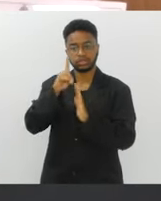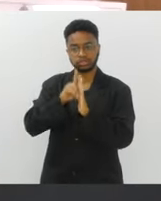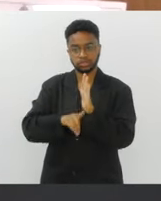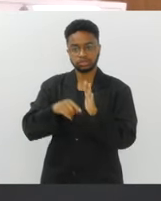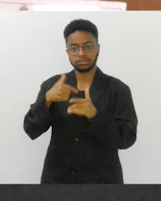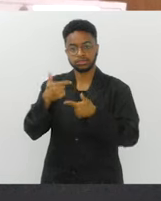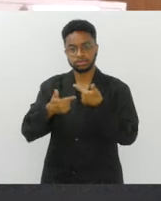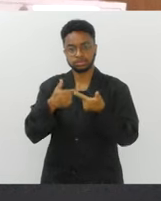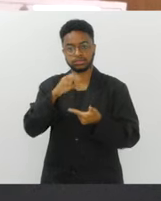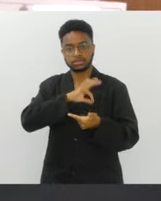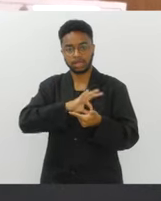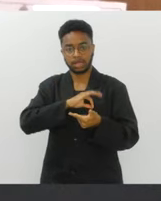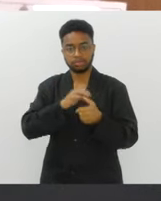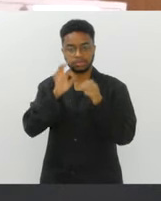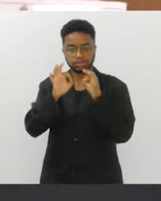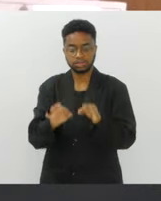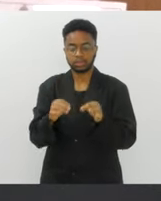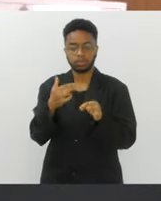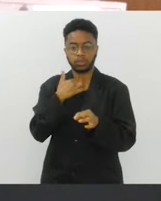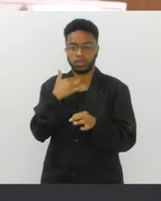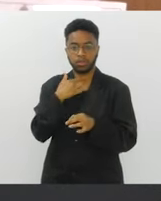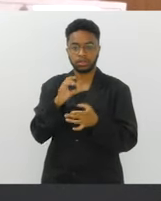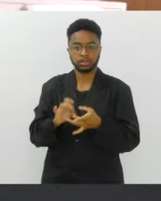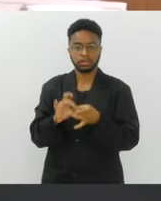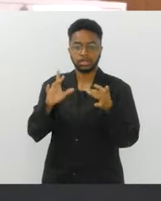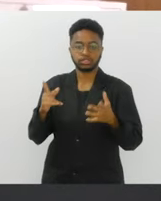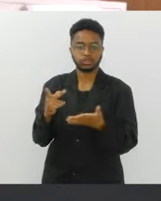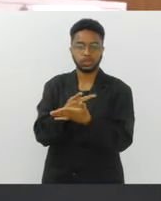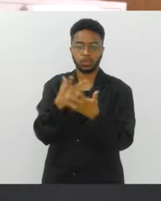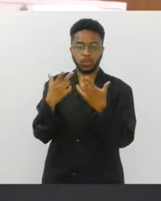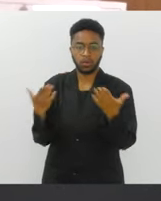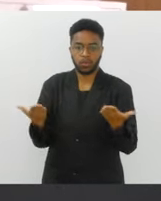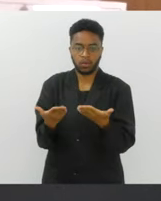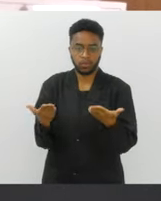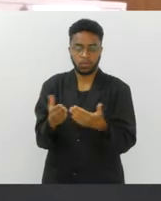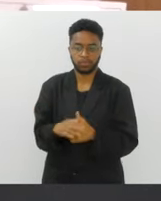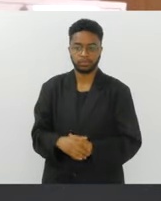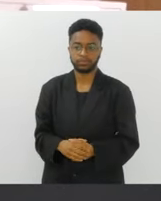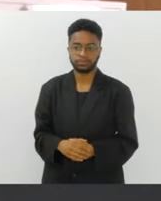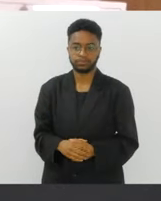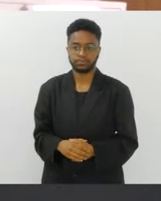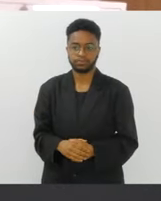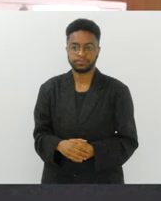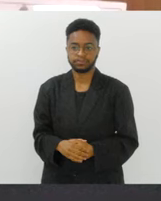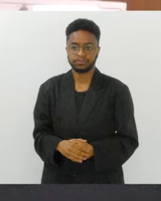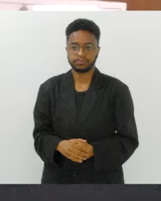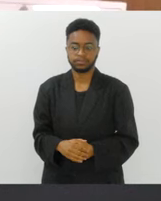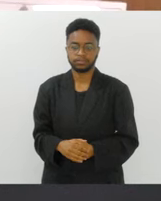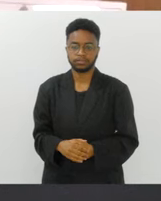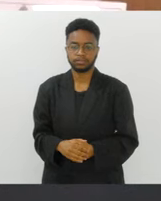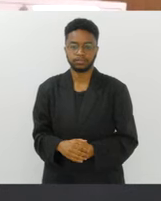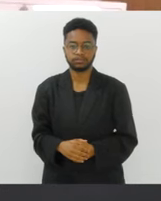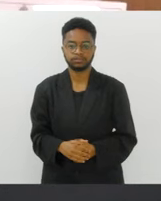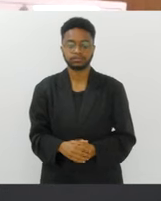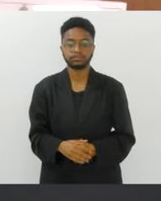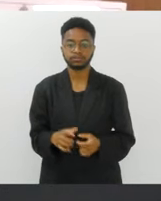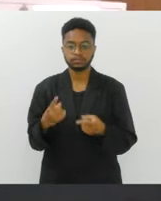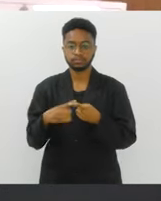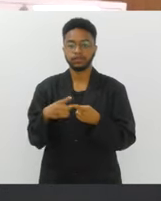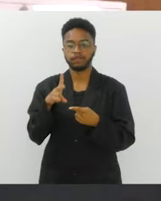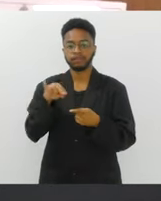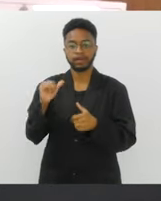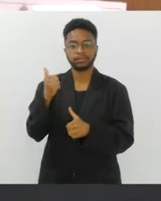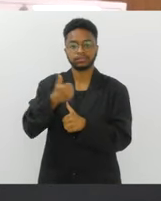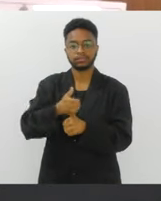salário decente. Não pode deixar acontecer como está sendo previsto. Sendo previsto, vai entrar uma empresa,